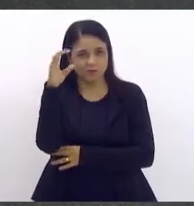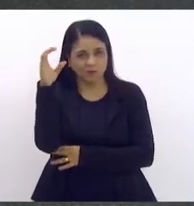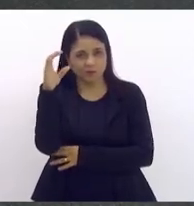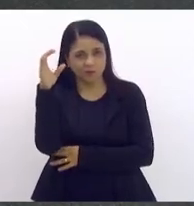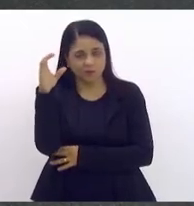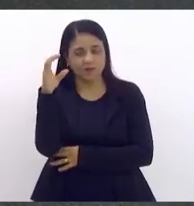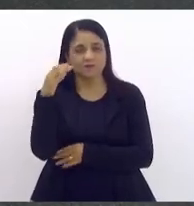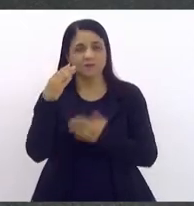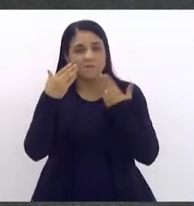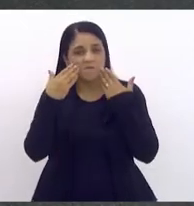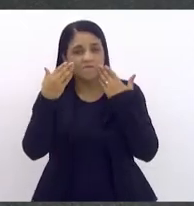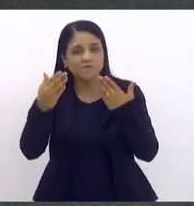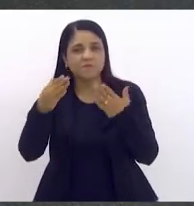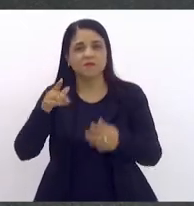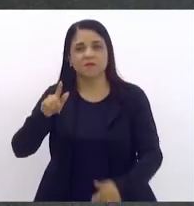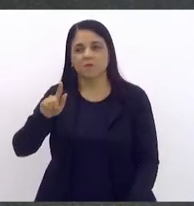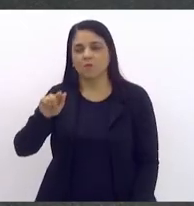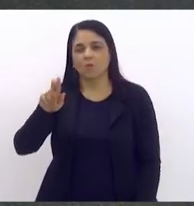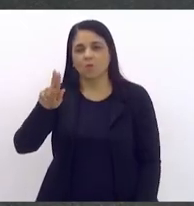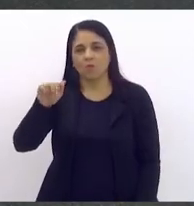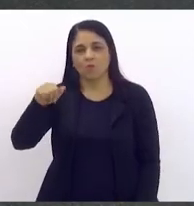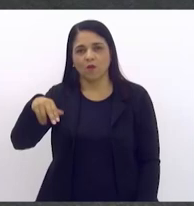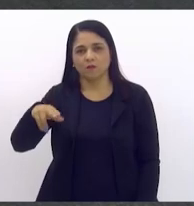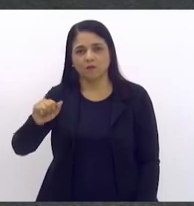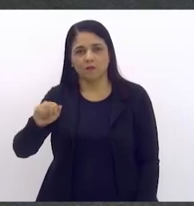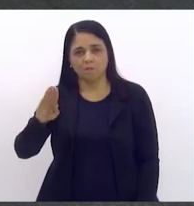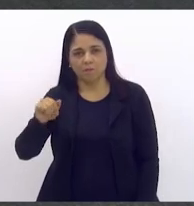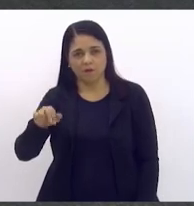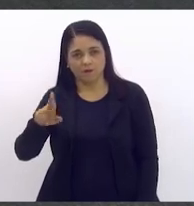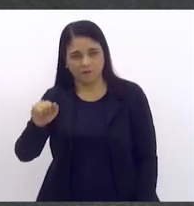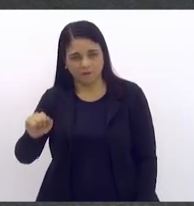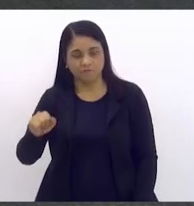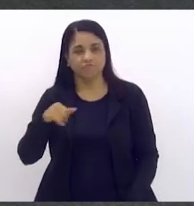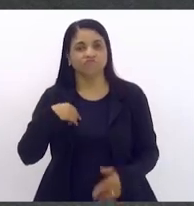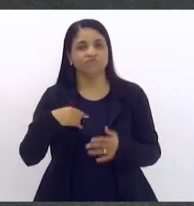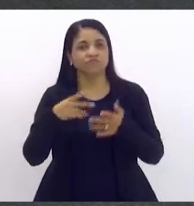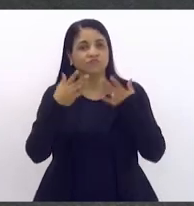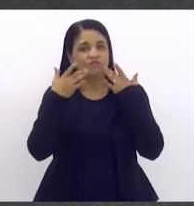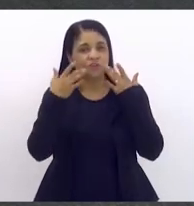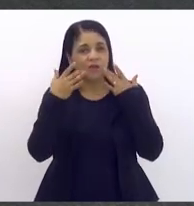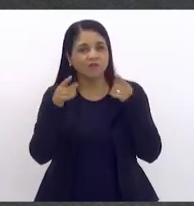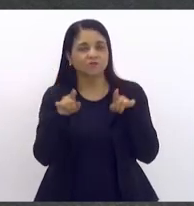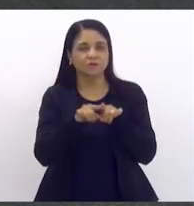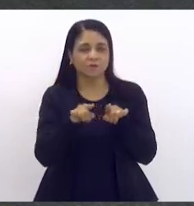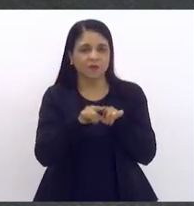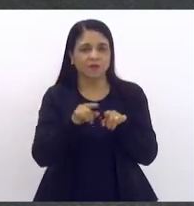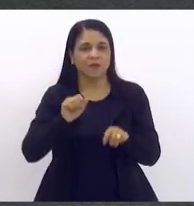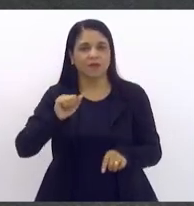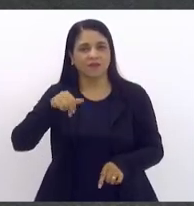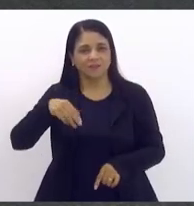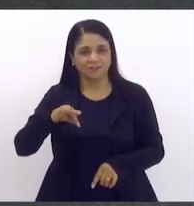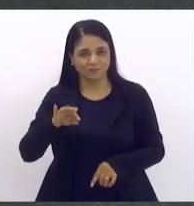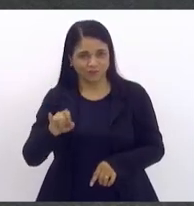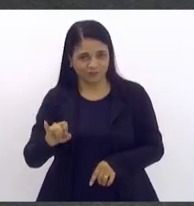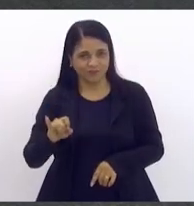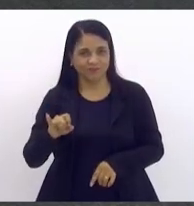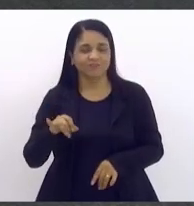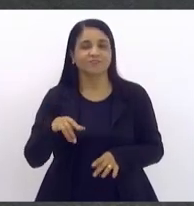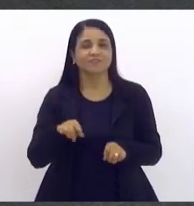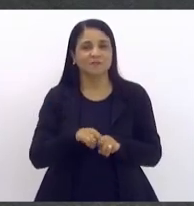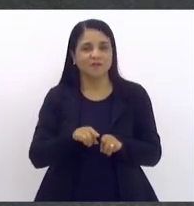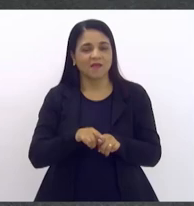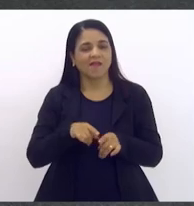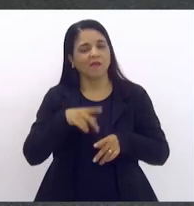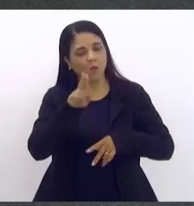frente da Baía de Guanabara, um anfiteatro enorme que é utilizado pela população da